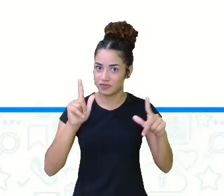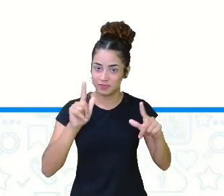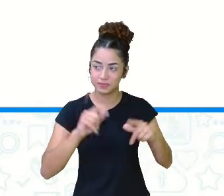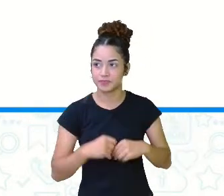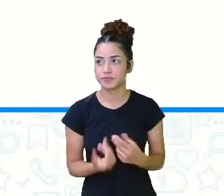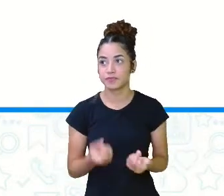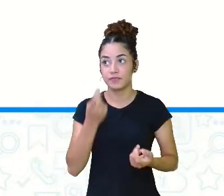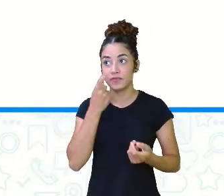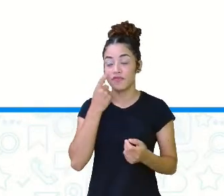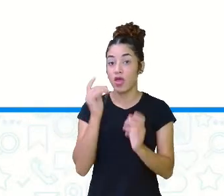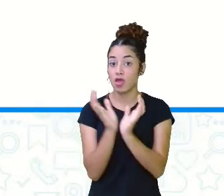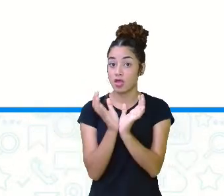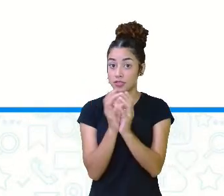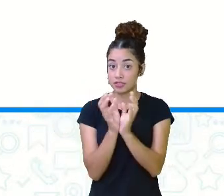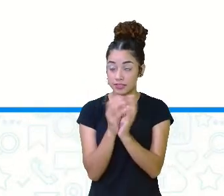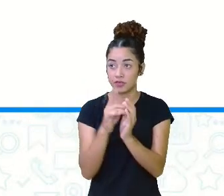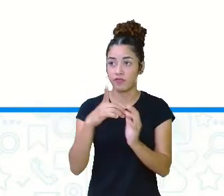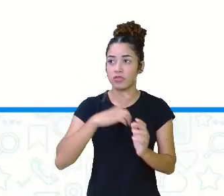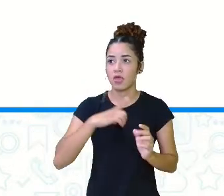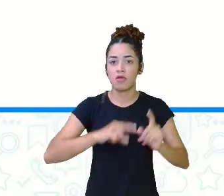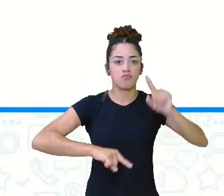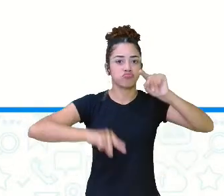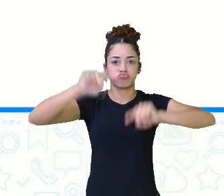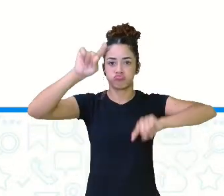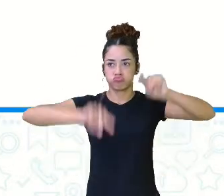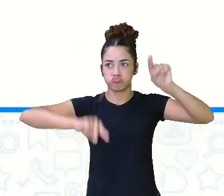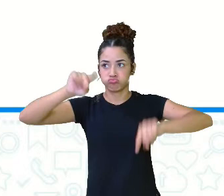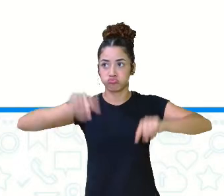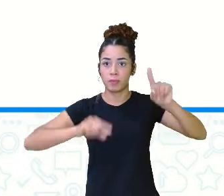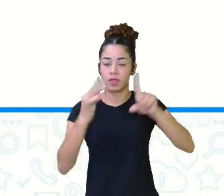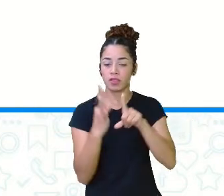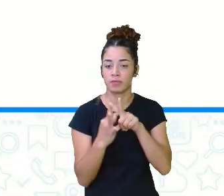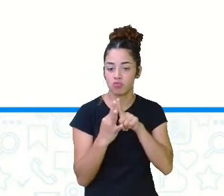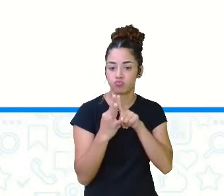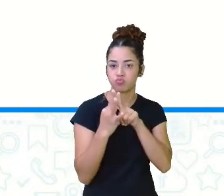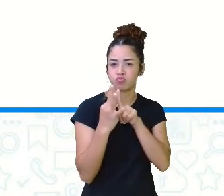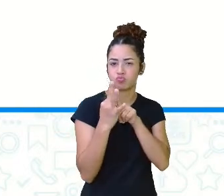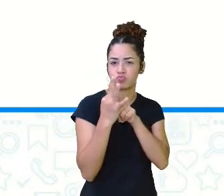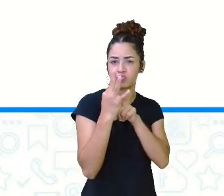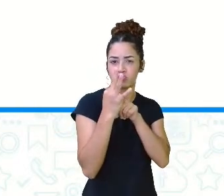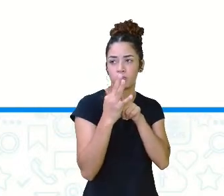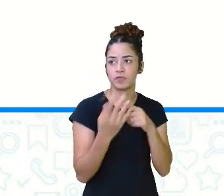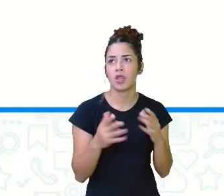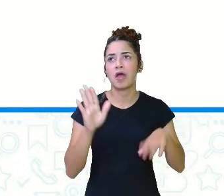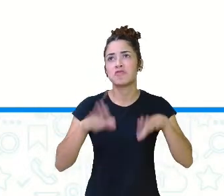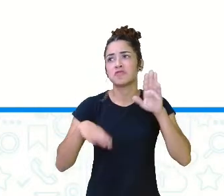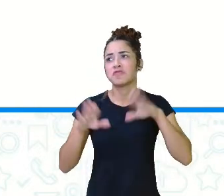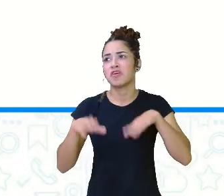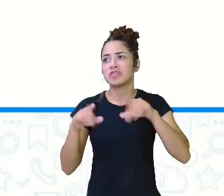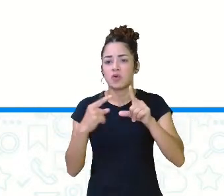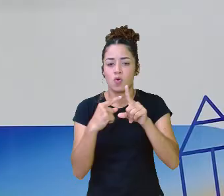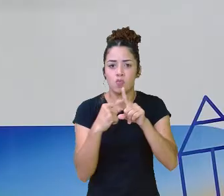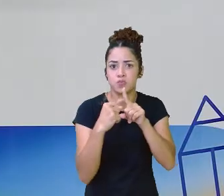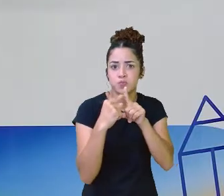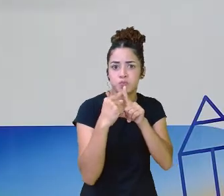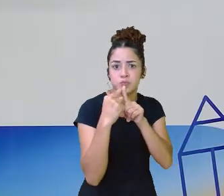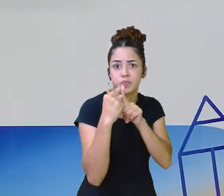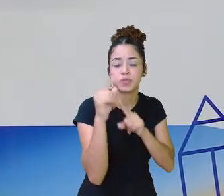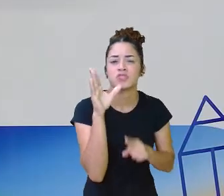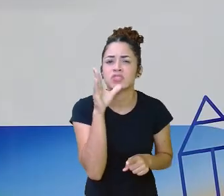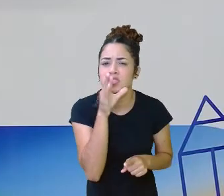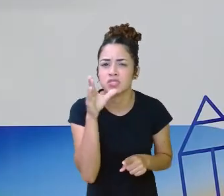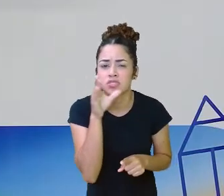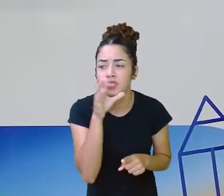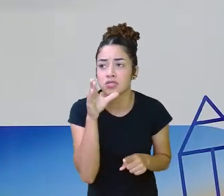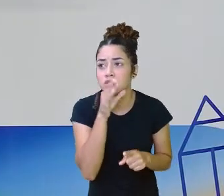O Recife tem variações dessa temperatura. Tem dia que está mais quente, que pode chegar até 30 graus,